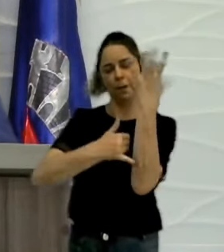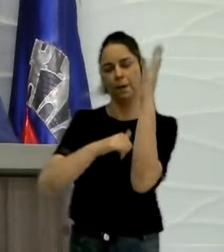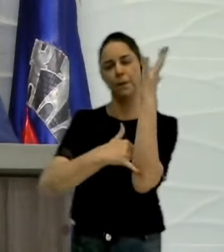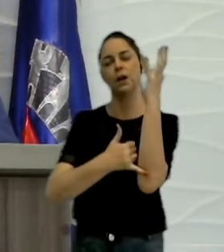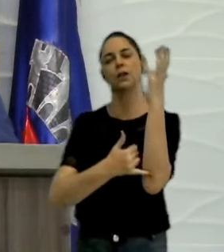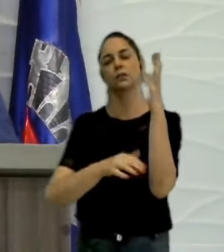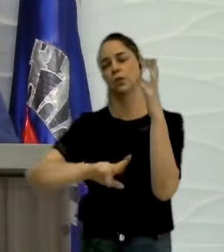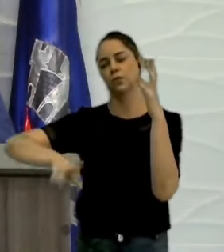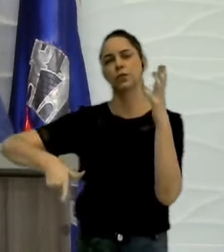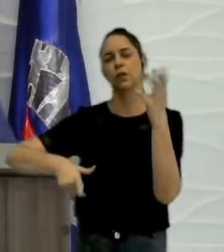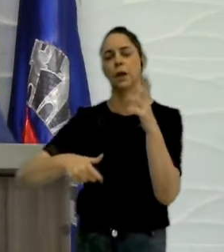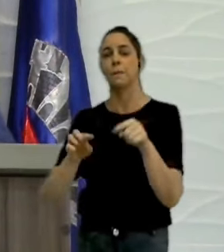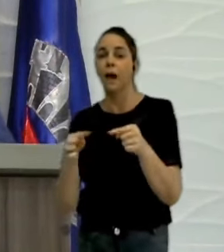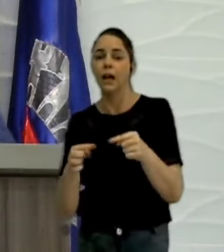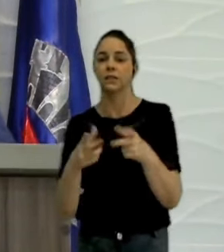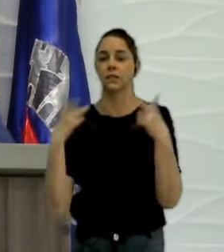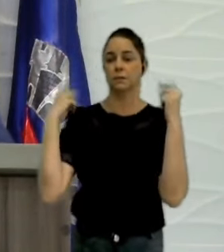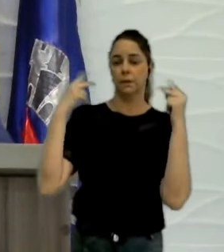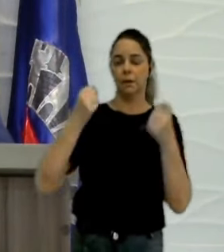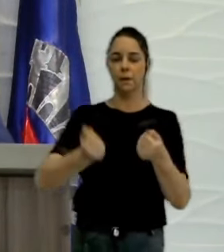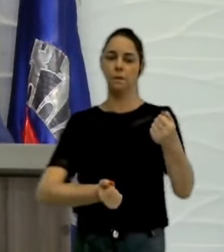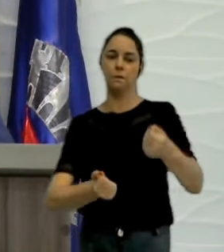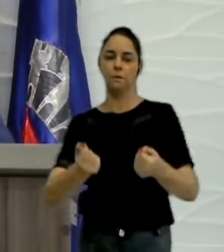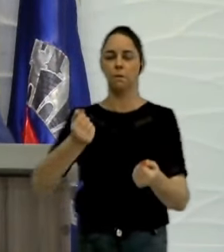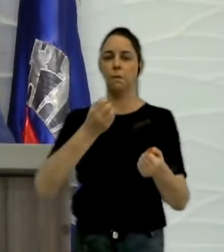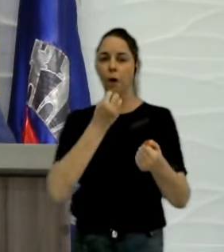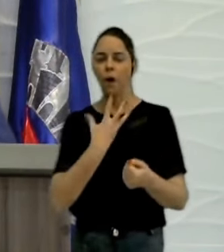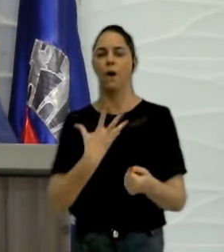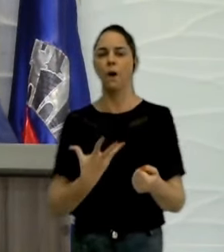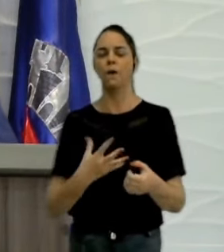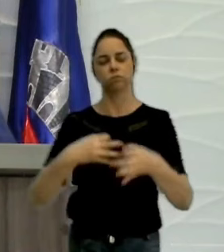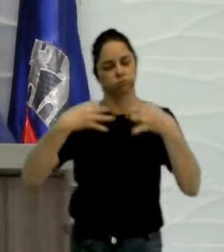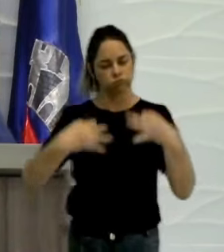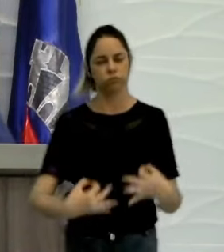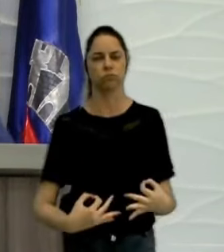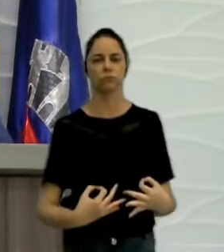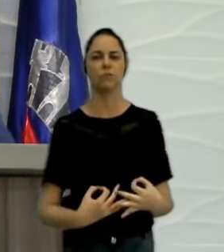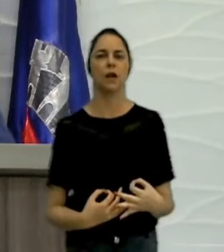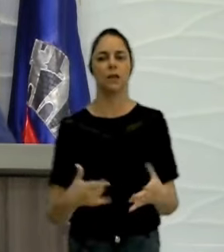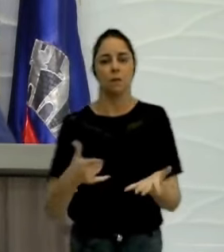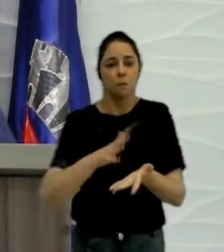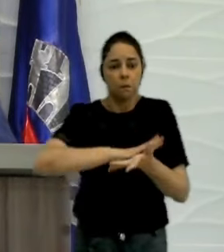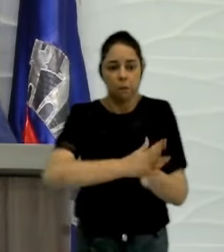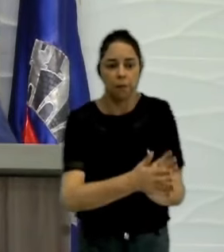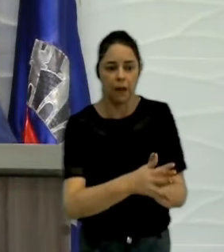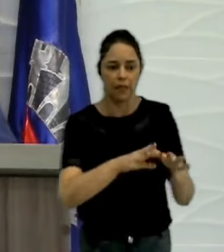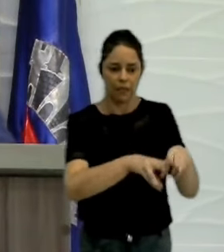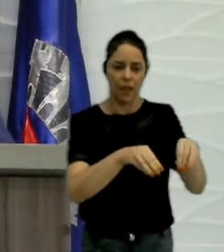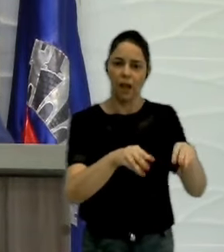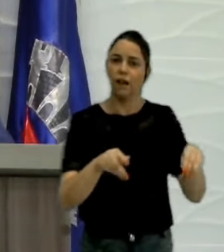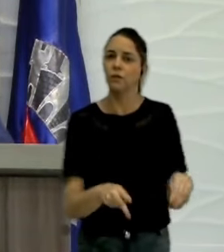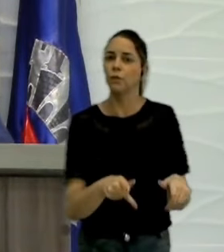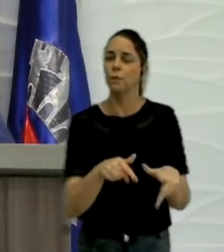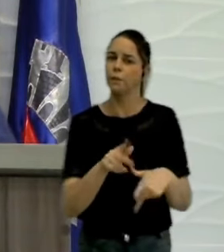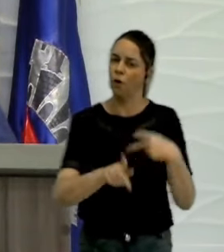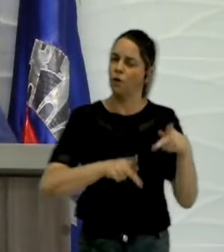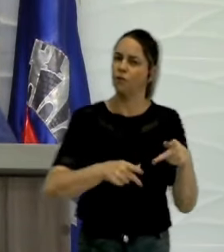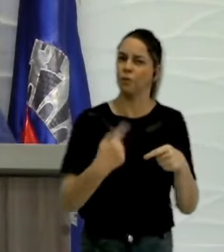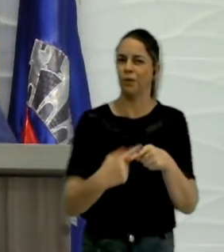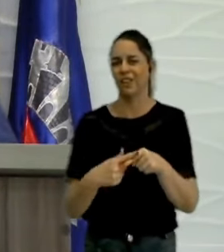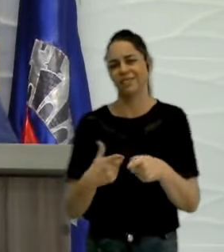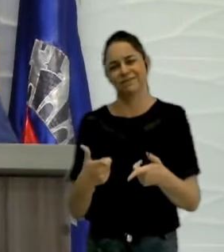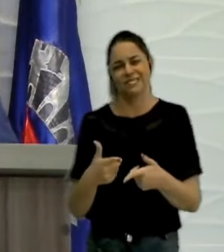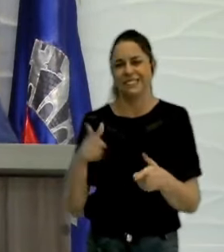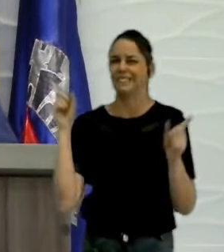com maquinista bom, com tratorista qualificado para não destruir a terra dos povos, porque está dando trabalho